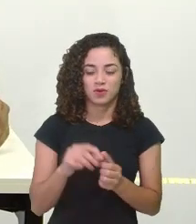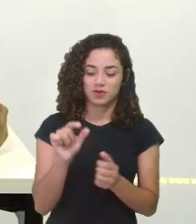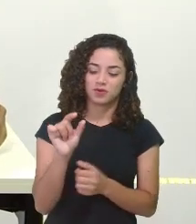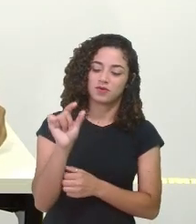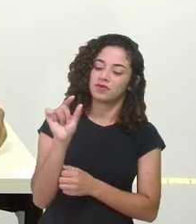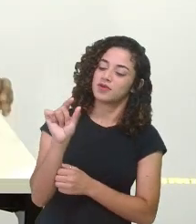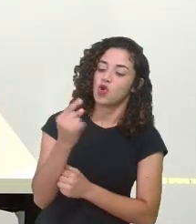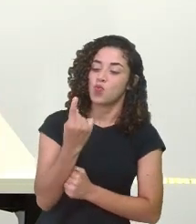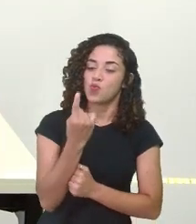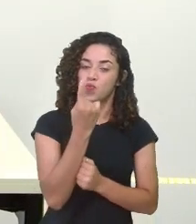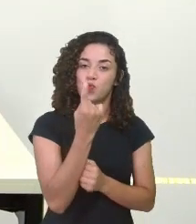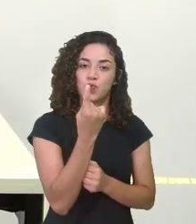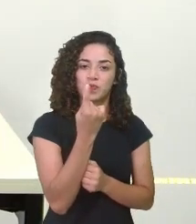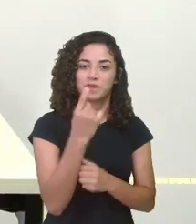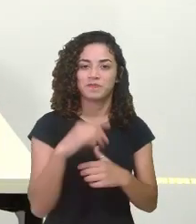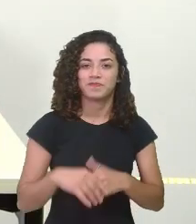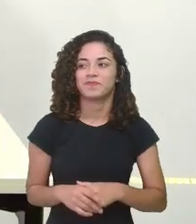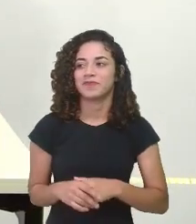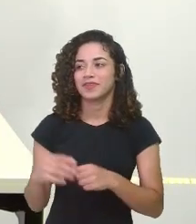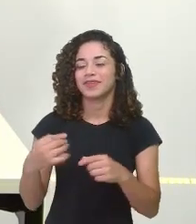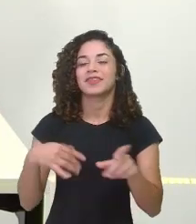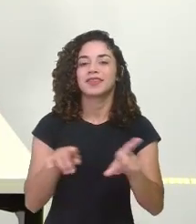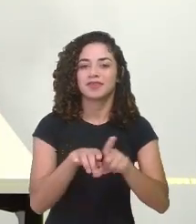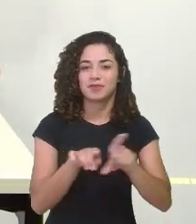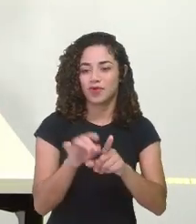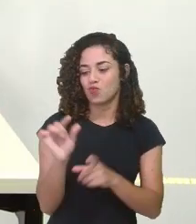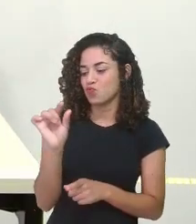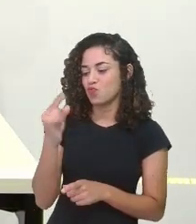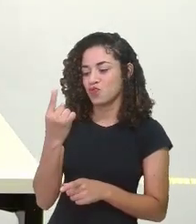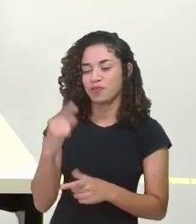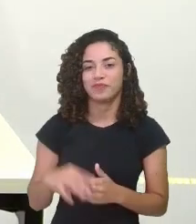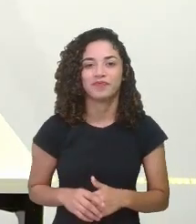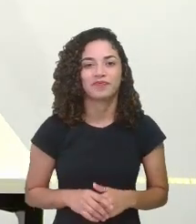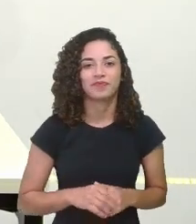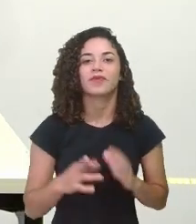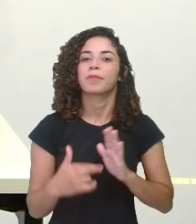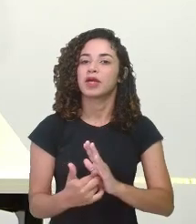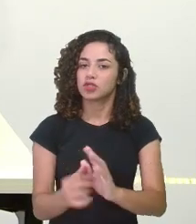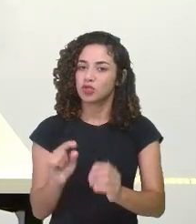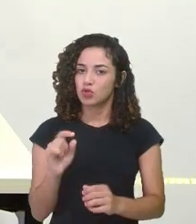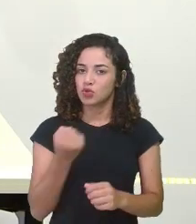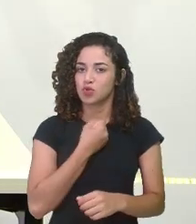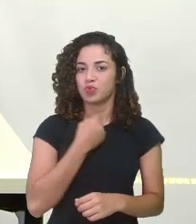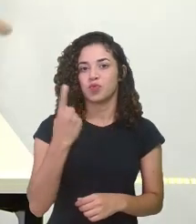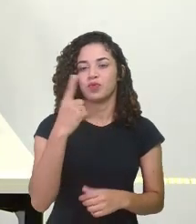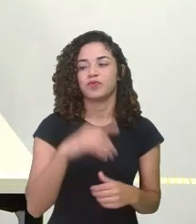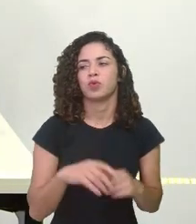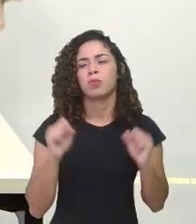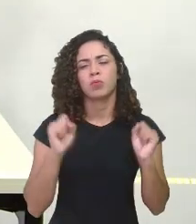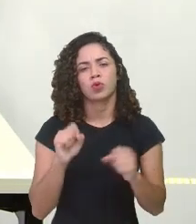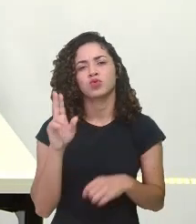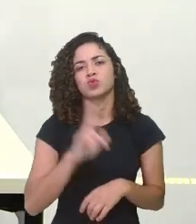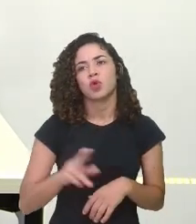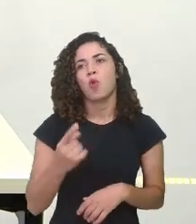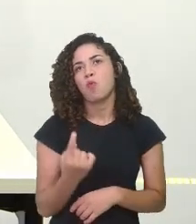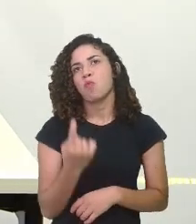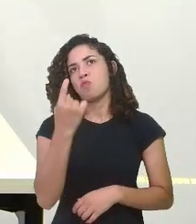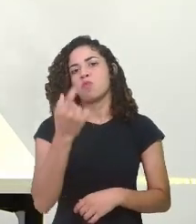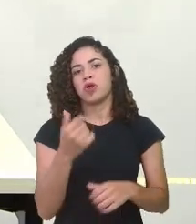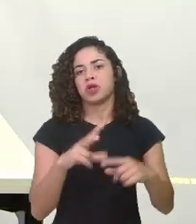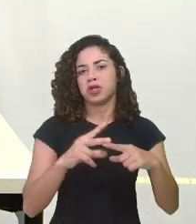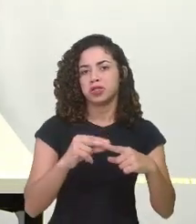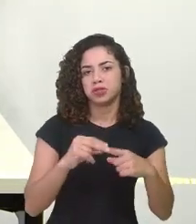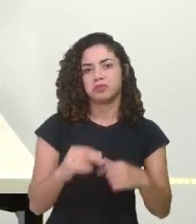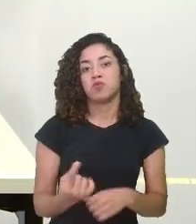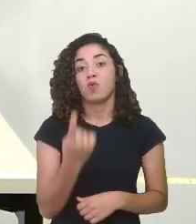Então, um pompom, tá? Que representa o número 1. Eu poderia usar uma caneta,